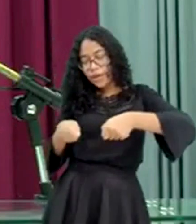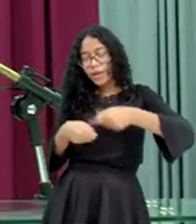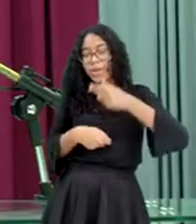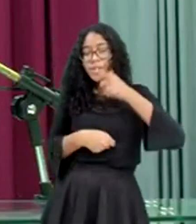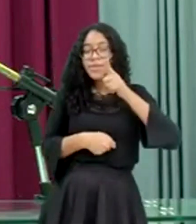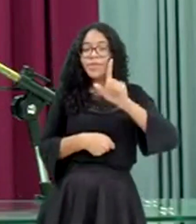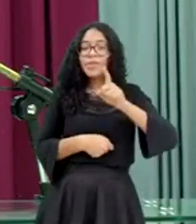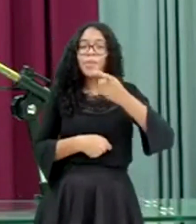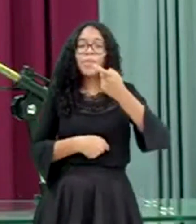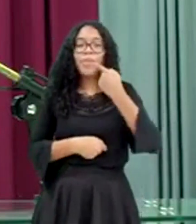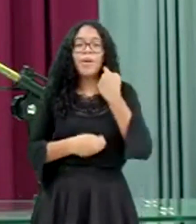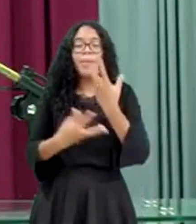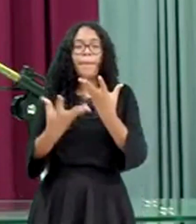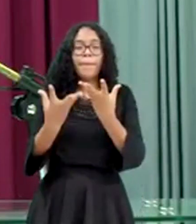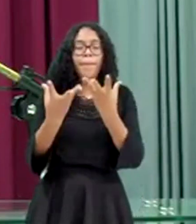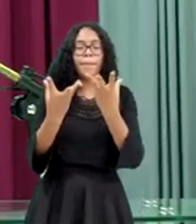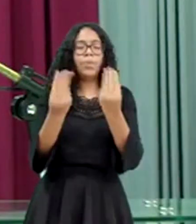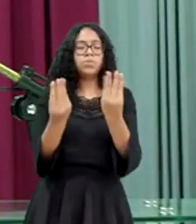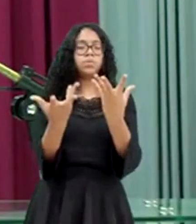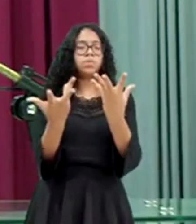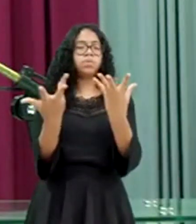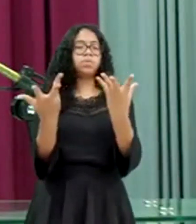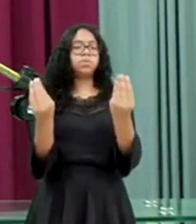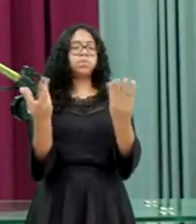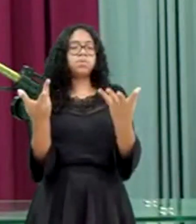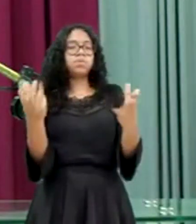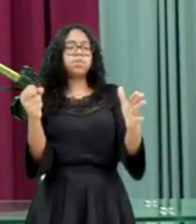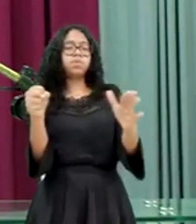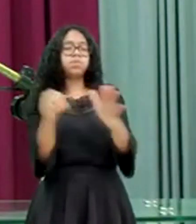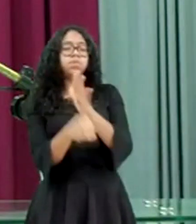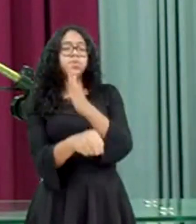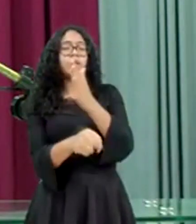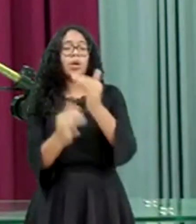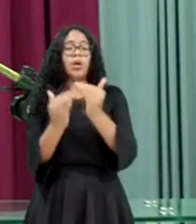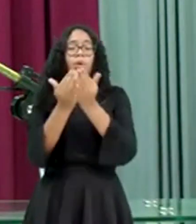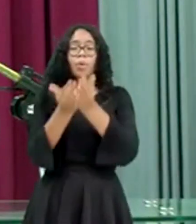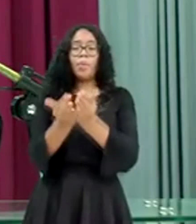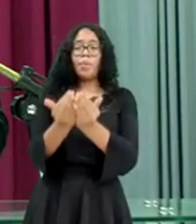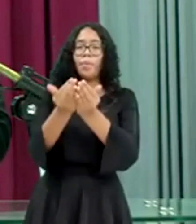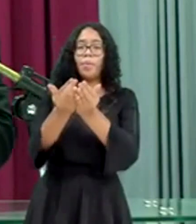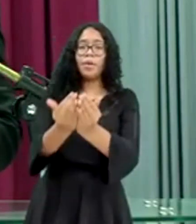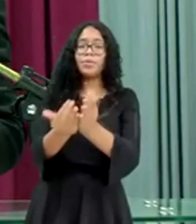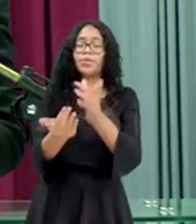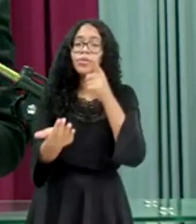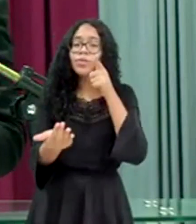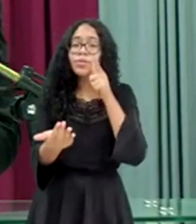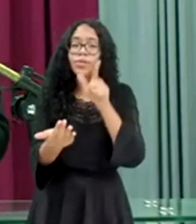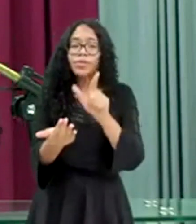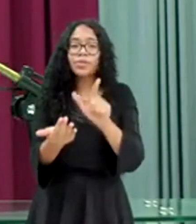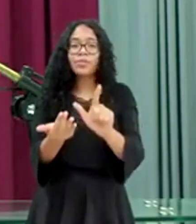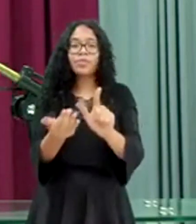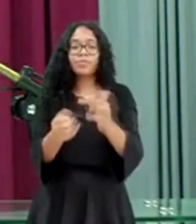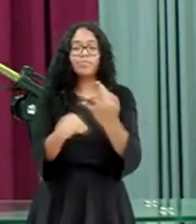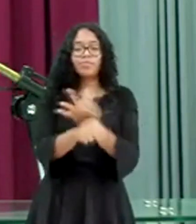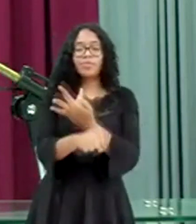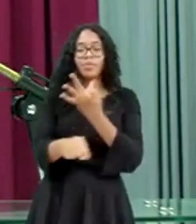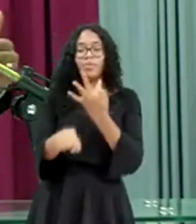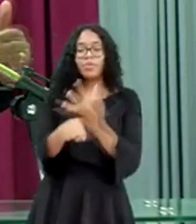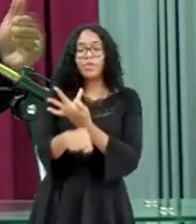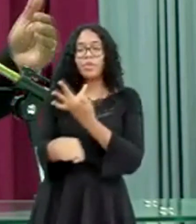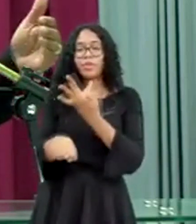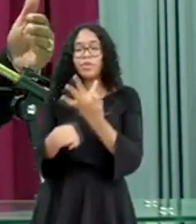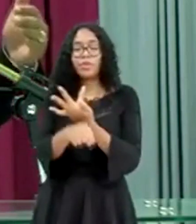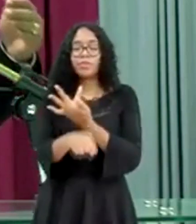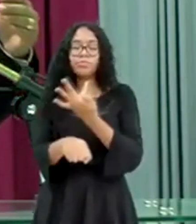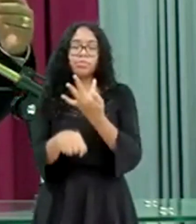apanharam tanto peixe que o barco estava afundando. Eles tinham um outro barco de